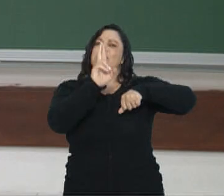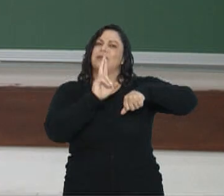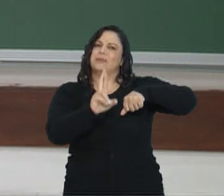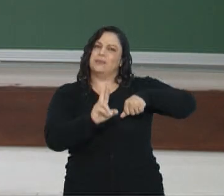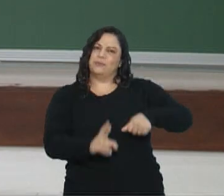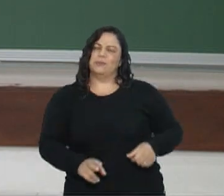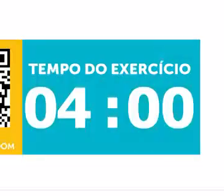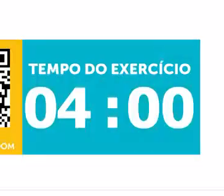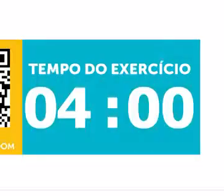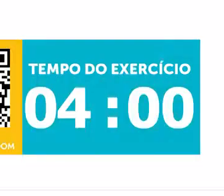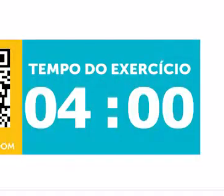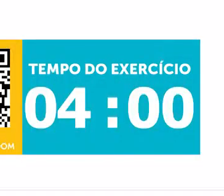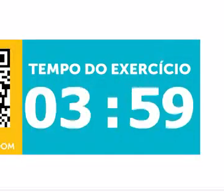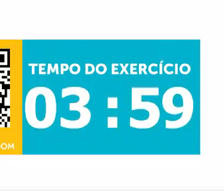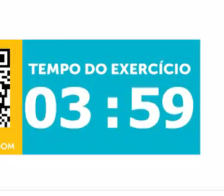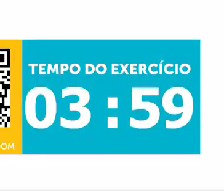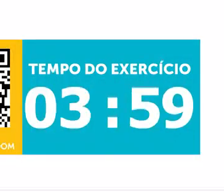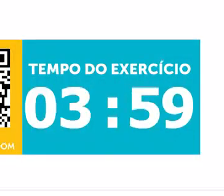resposta correta.